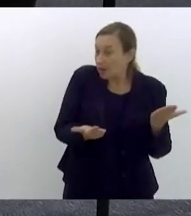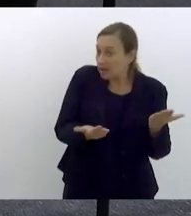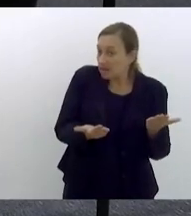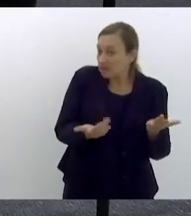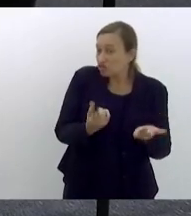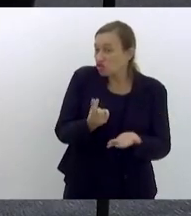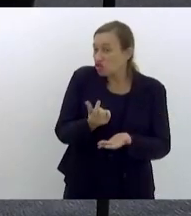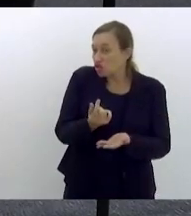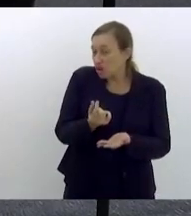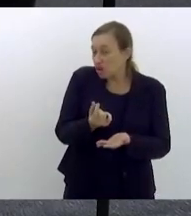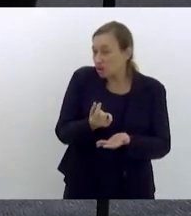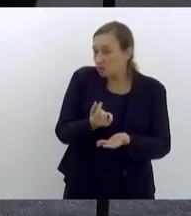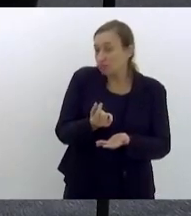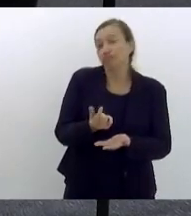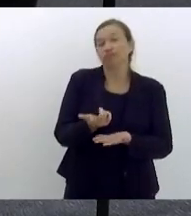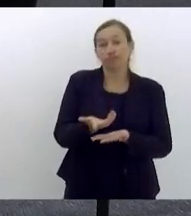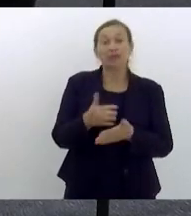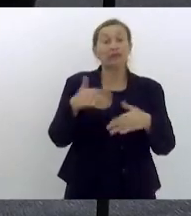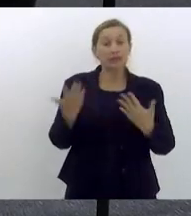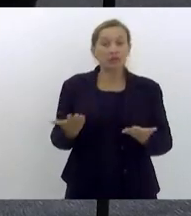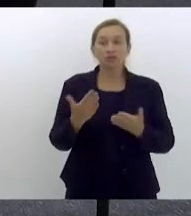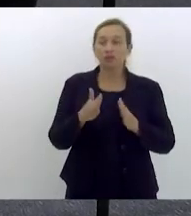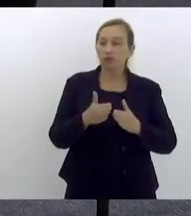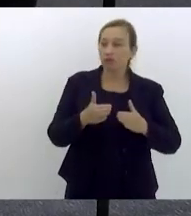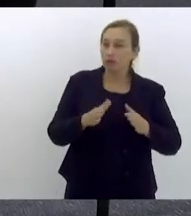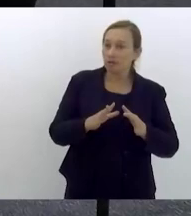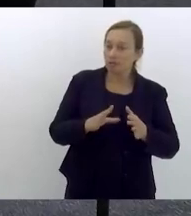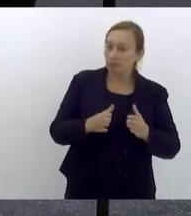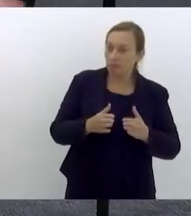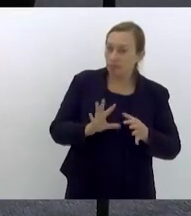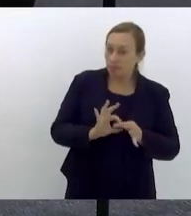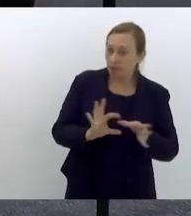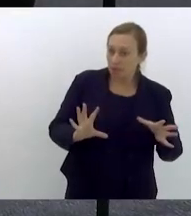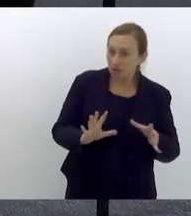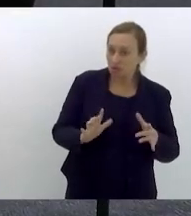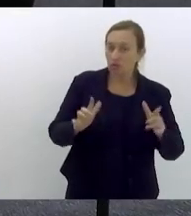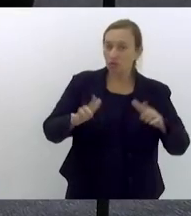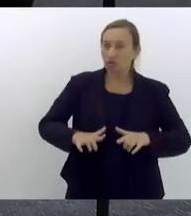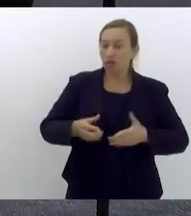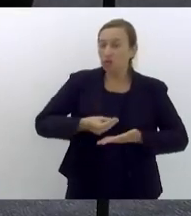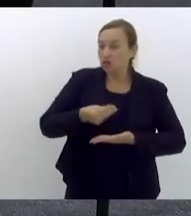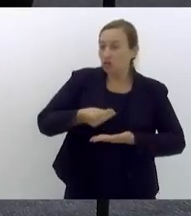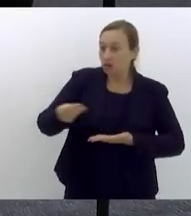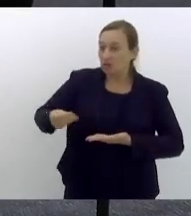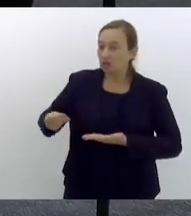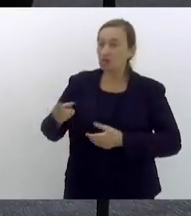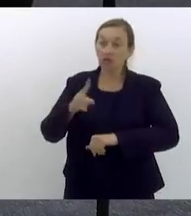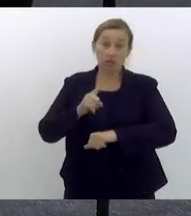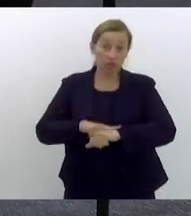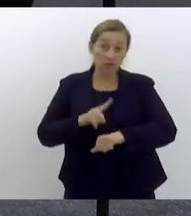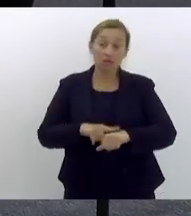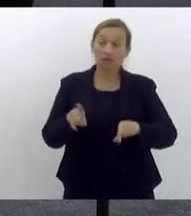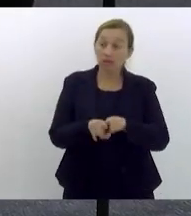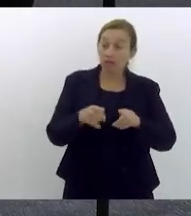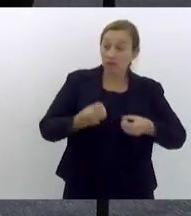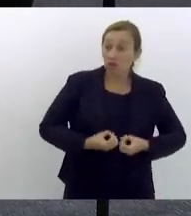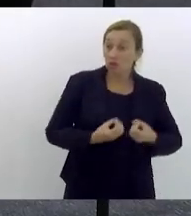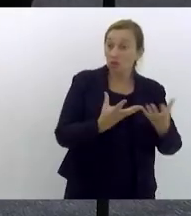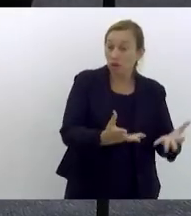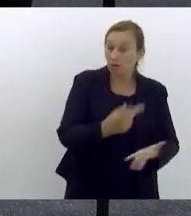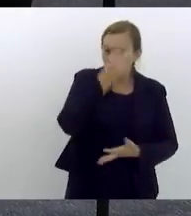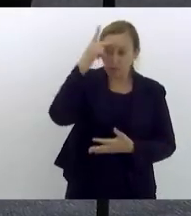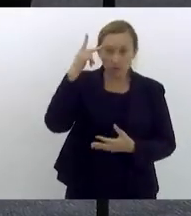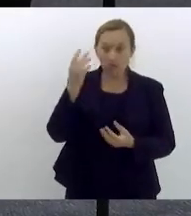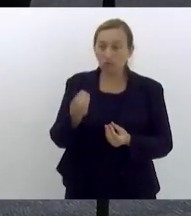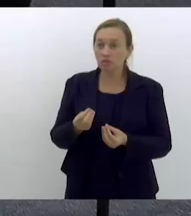na sua renda mensal então foi permitido dentro de um ambiente gigantesco de doações que tinha naquele momento também doar para as pessoas que foram